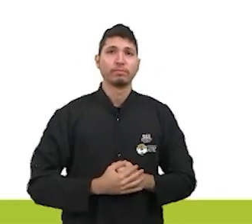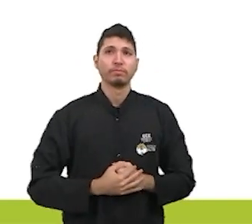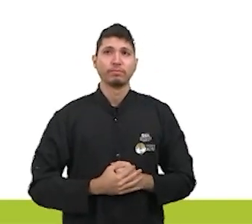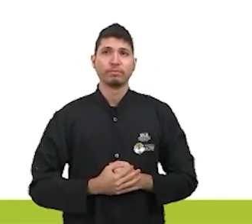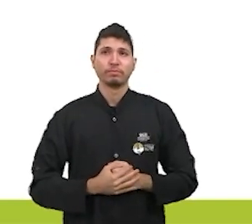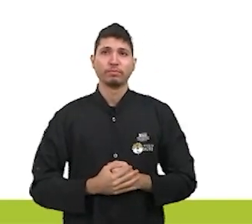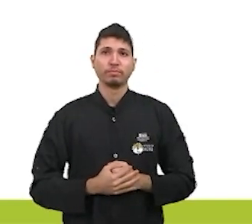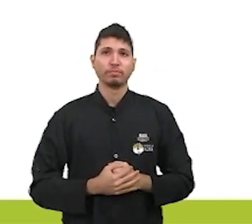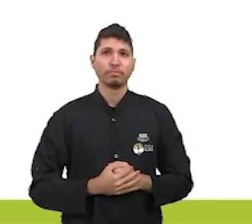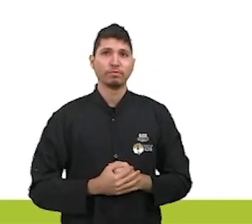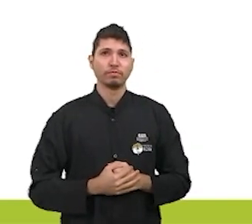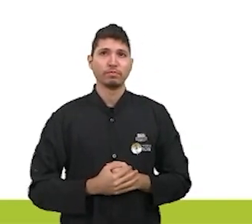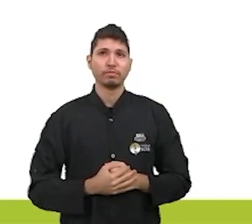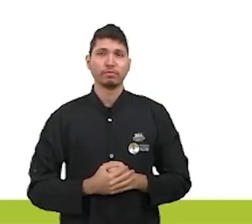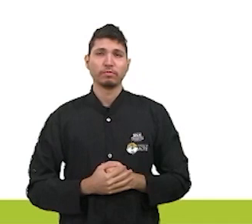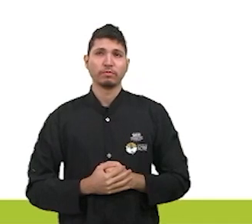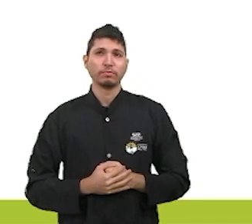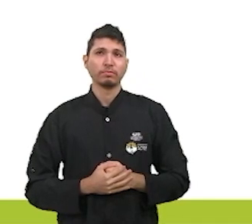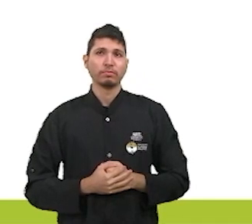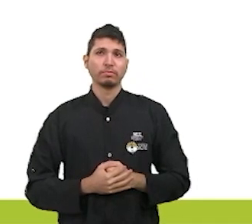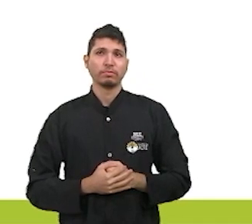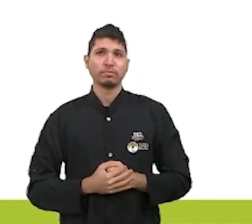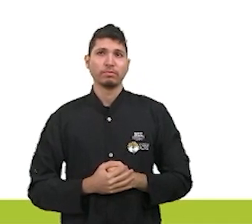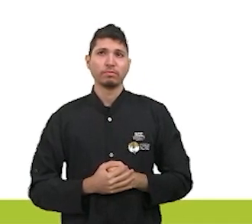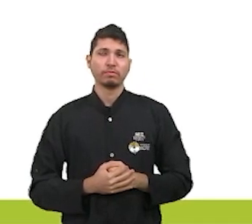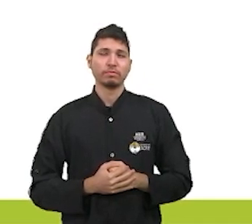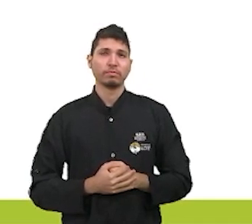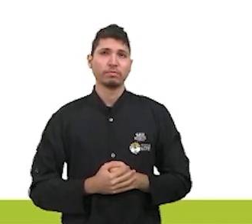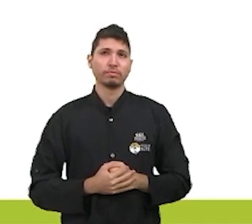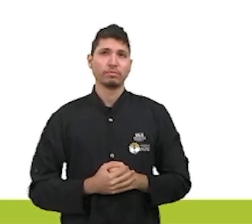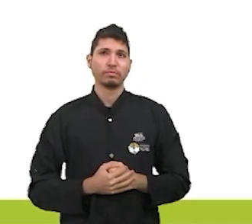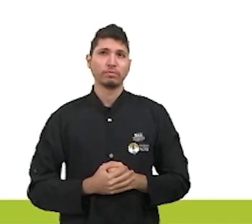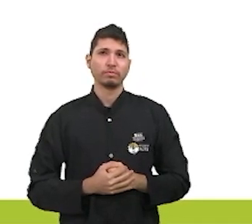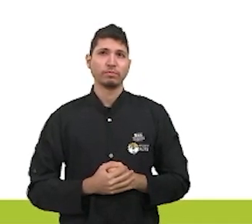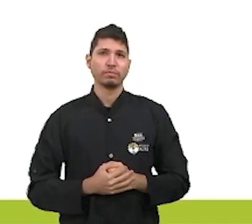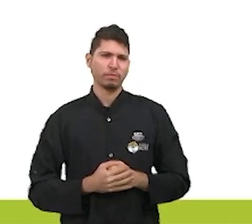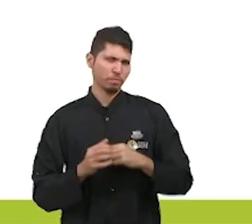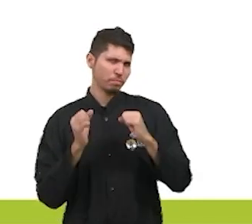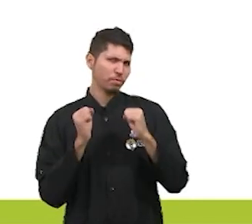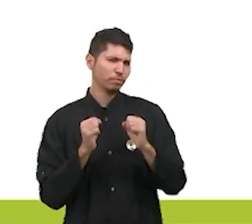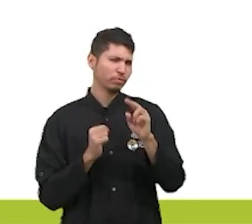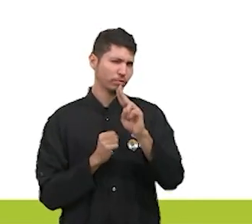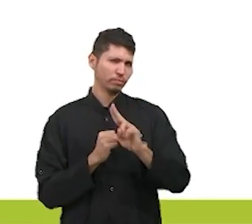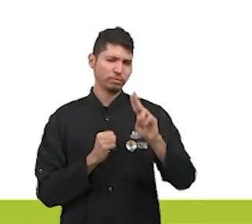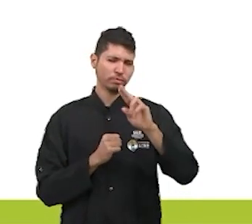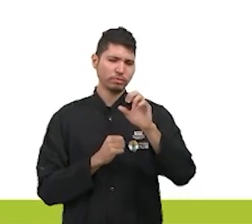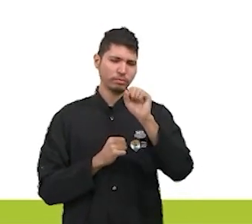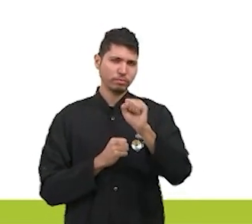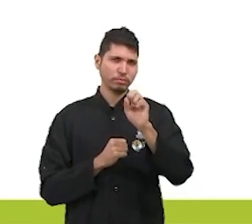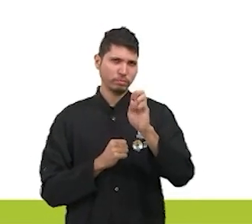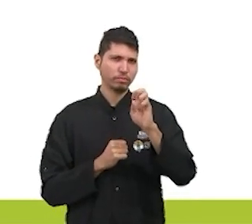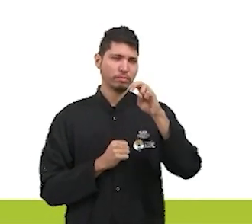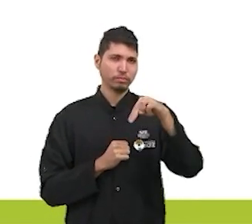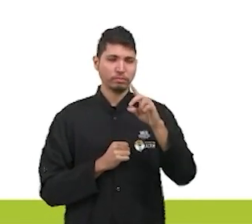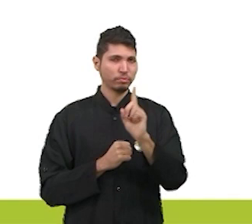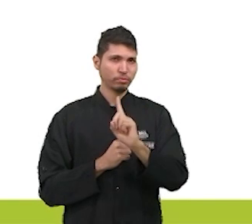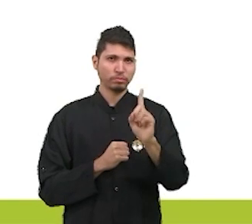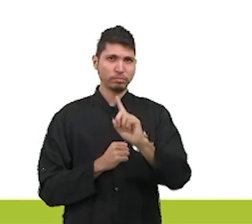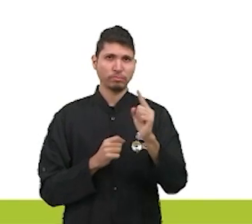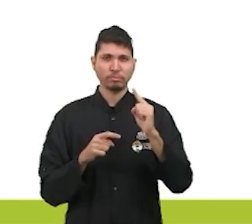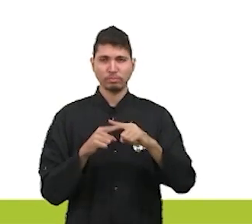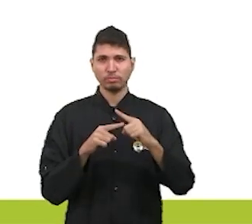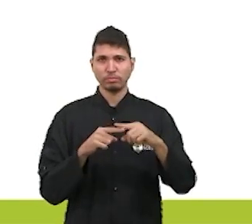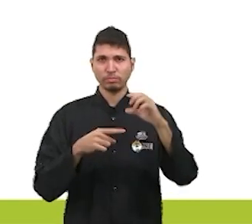Aí você vai lá na tua relação, né? Você vai lá na tua relação e verifica. Eu posso usar o seno? Não, porque o seno é o quê?